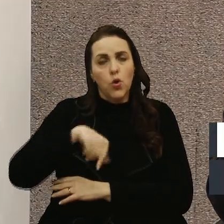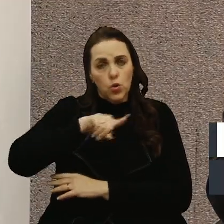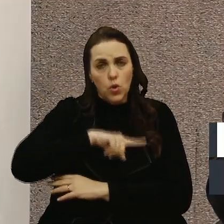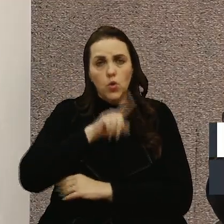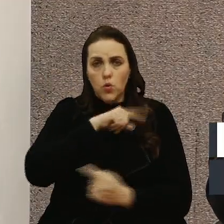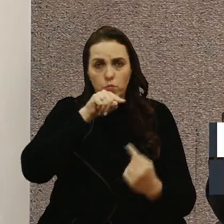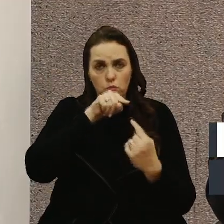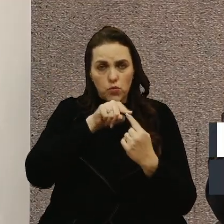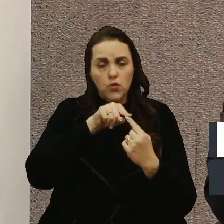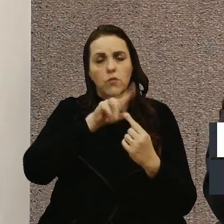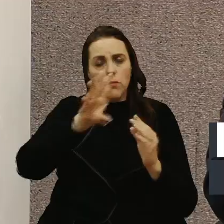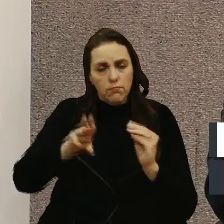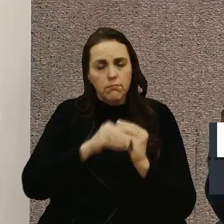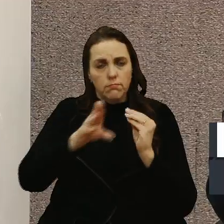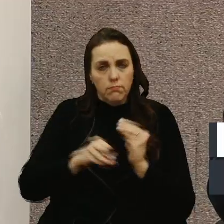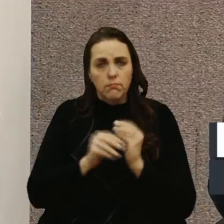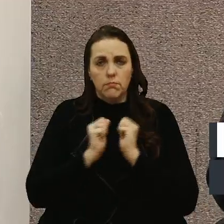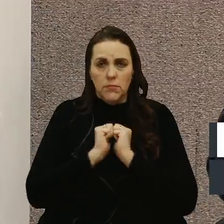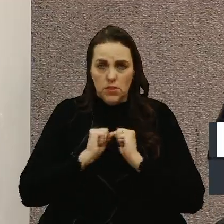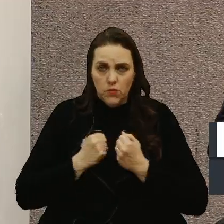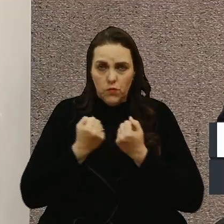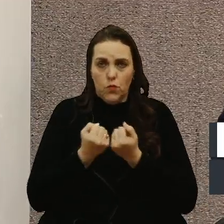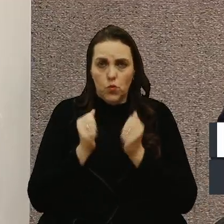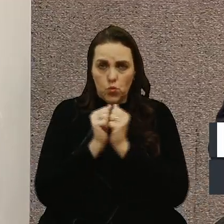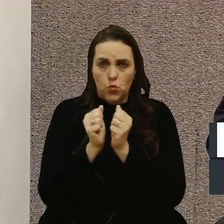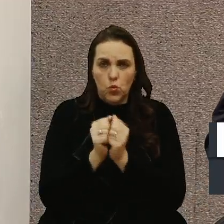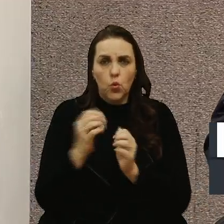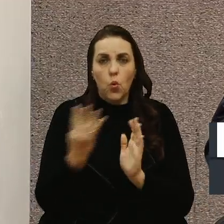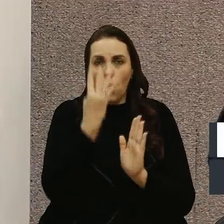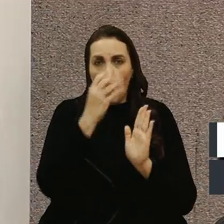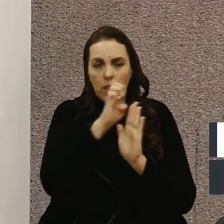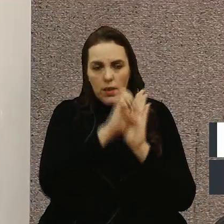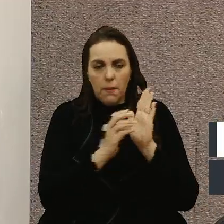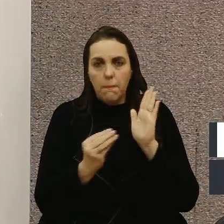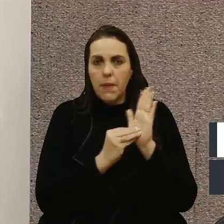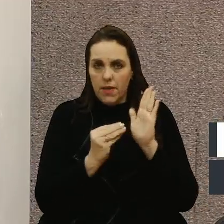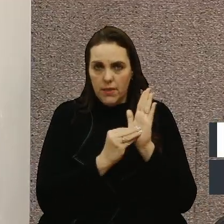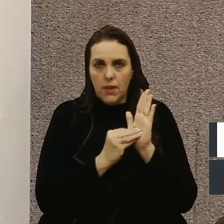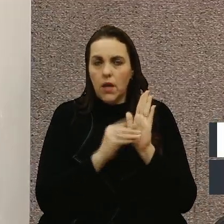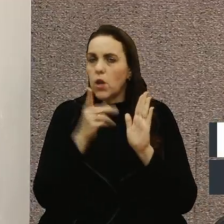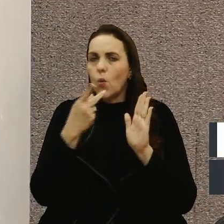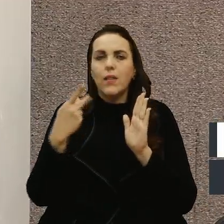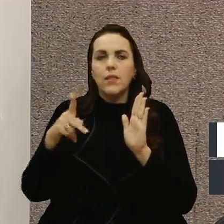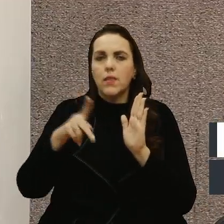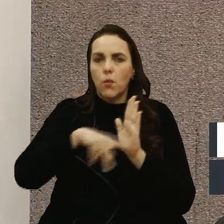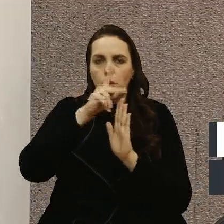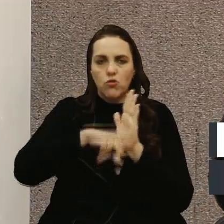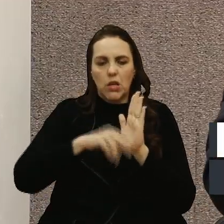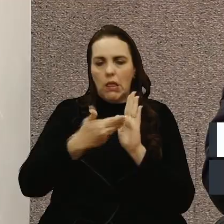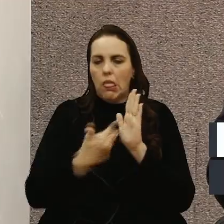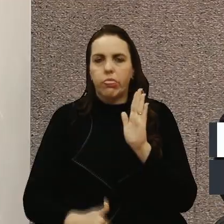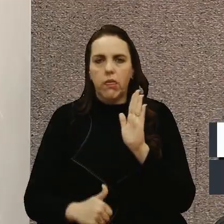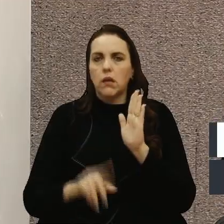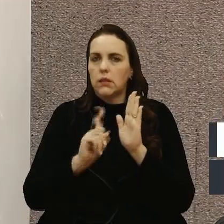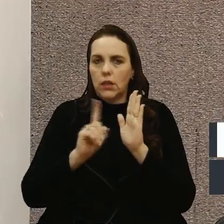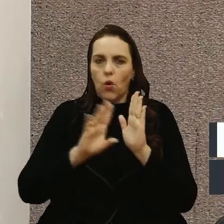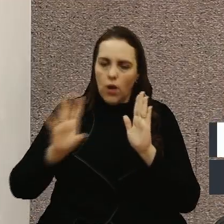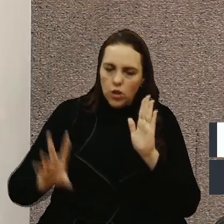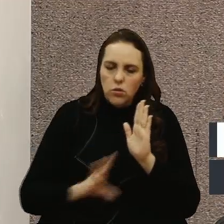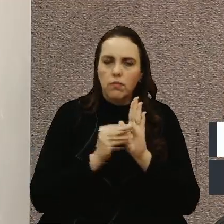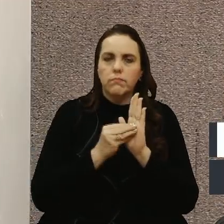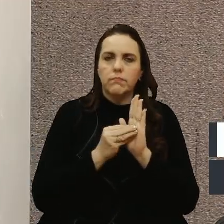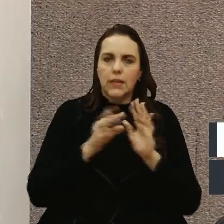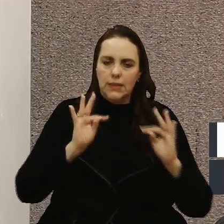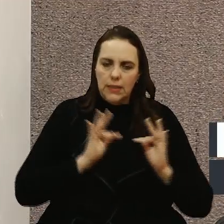foi realmente somar forças, e foram 4 emendas que nós fizemos aqui. Não é descaracterizar o projeto, pelo contrário, é reforçar, trazer